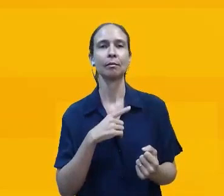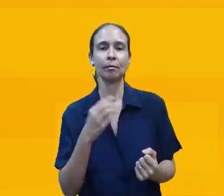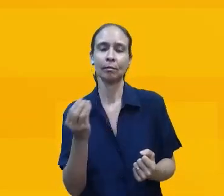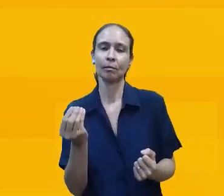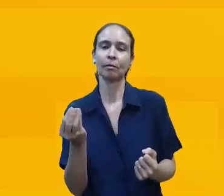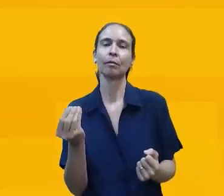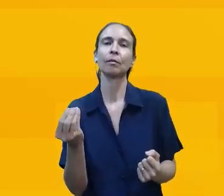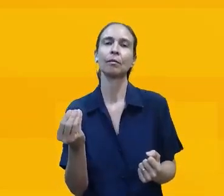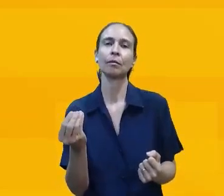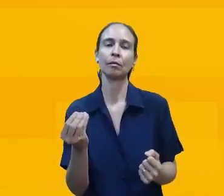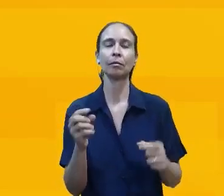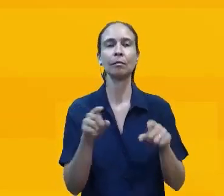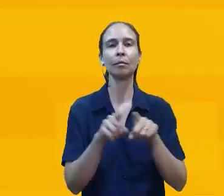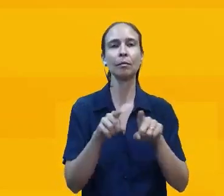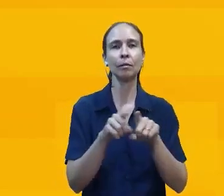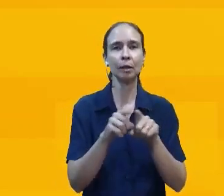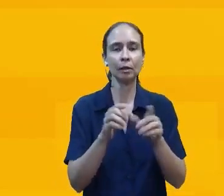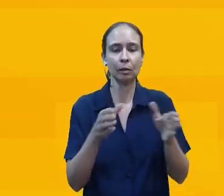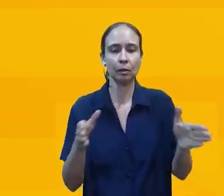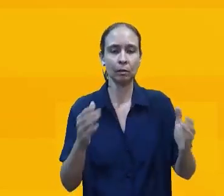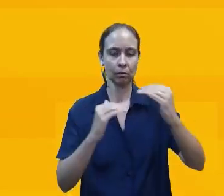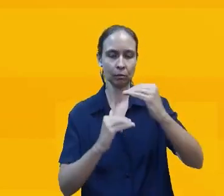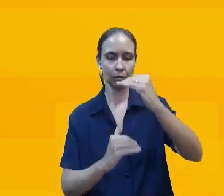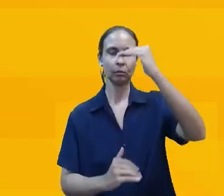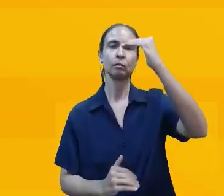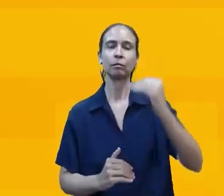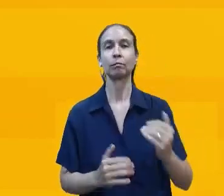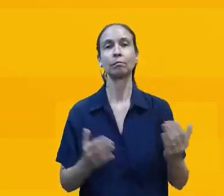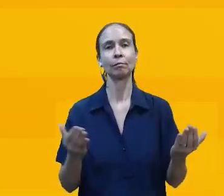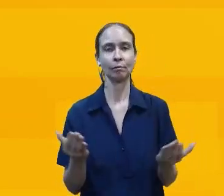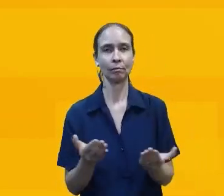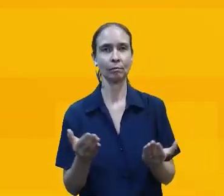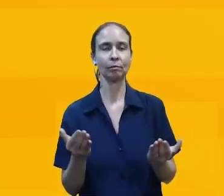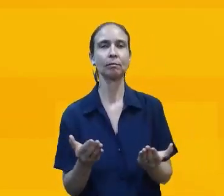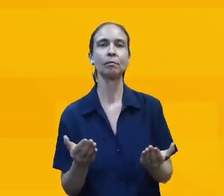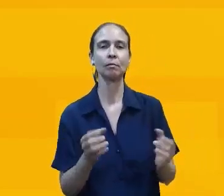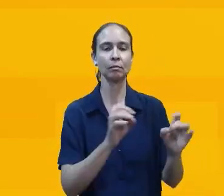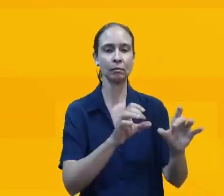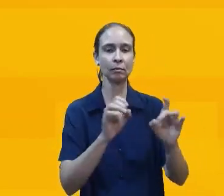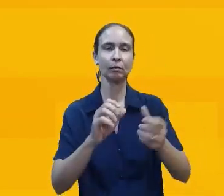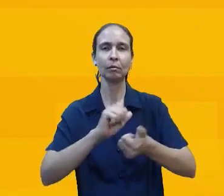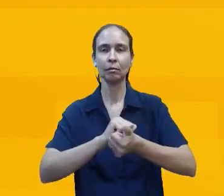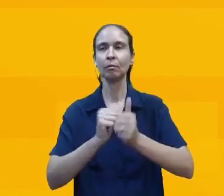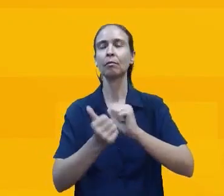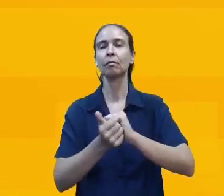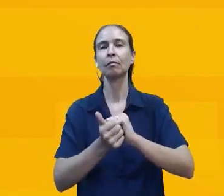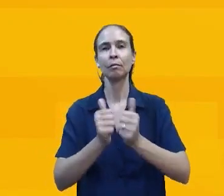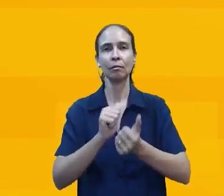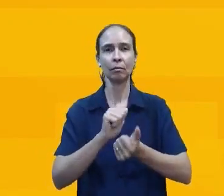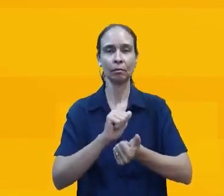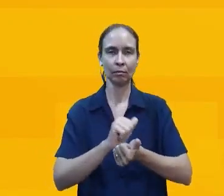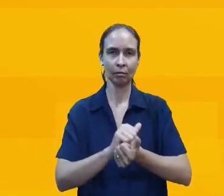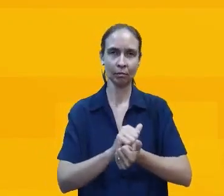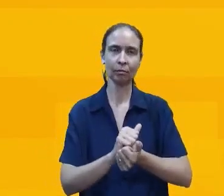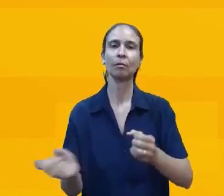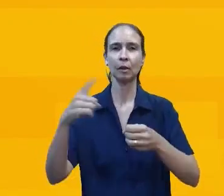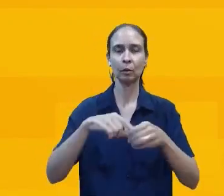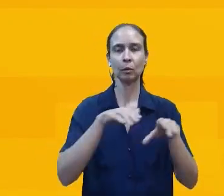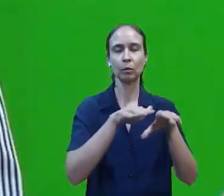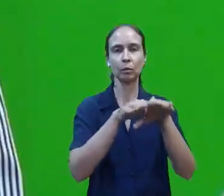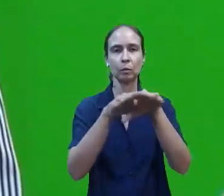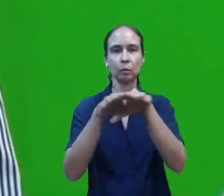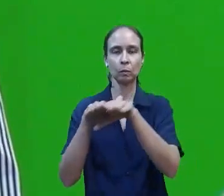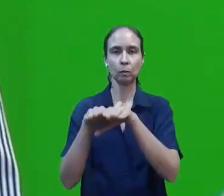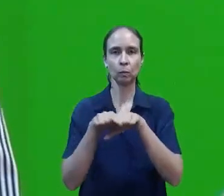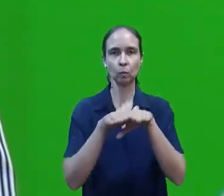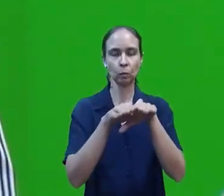já está se adequando a essa realidade, nós já estamos tentando voltar aos patamares normais de mercado. Doutor